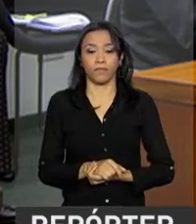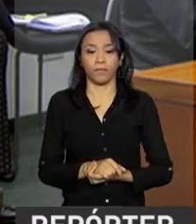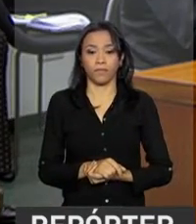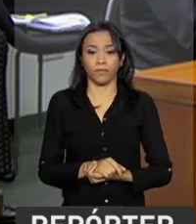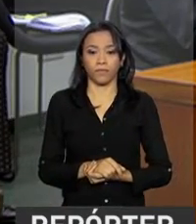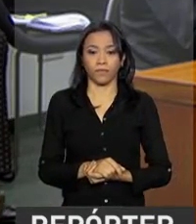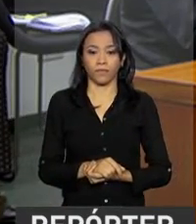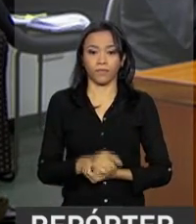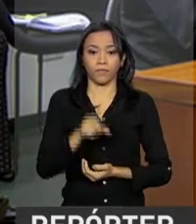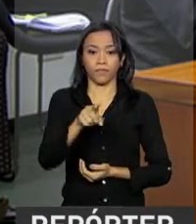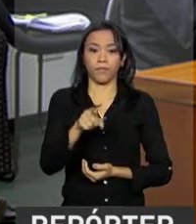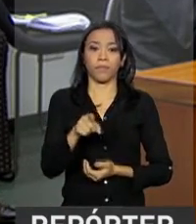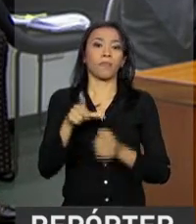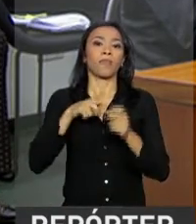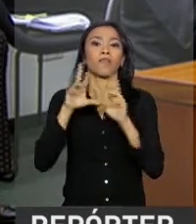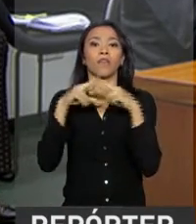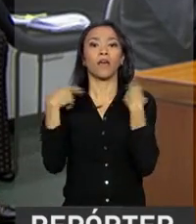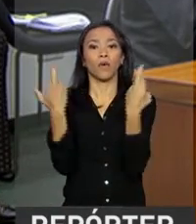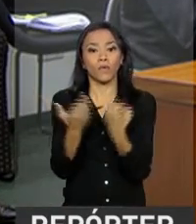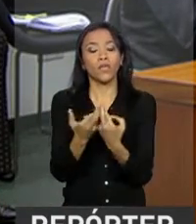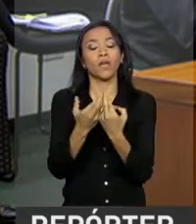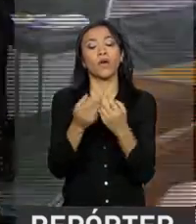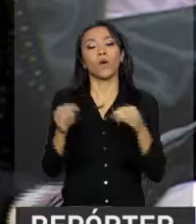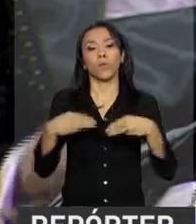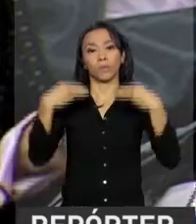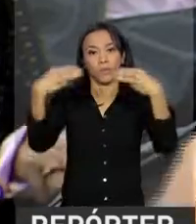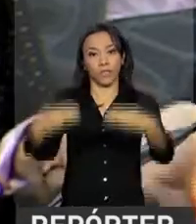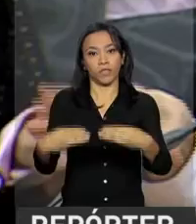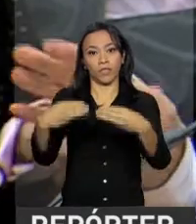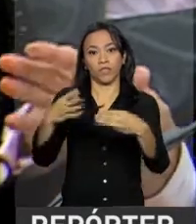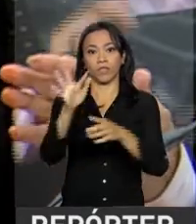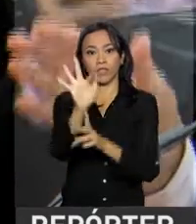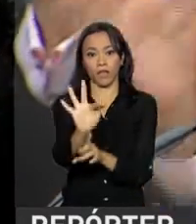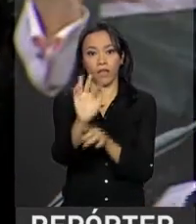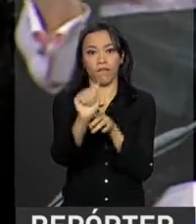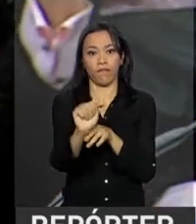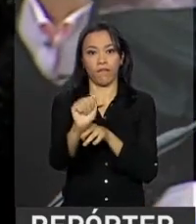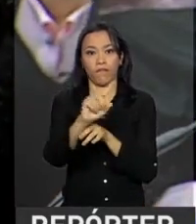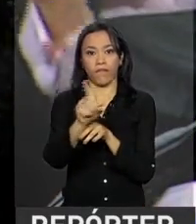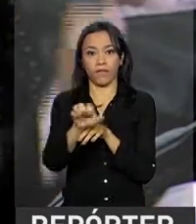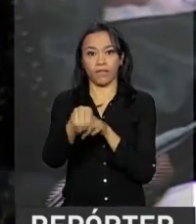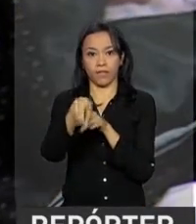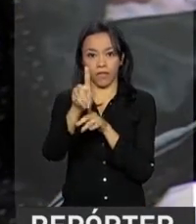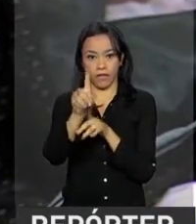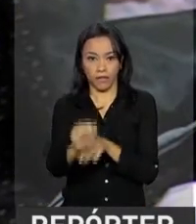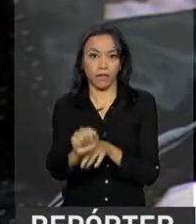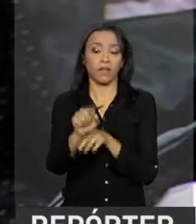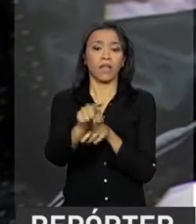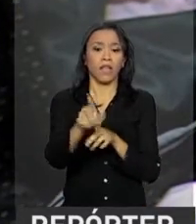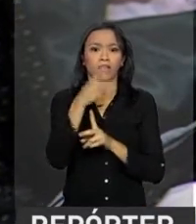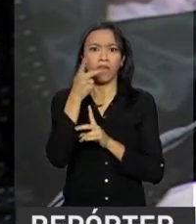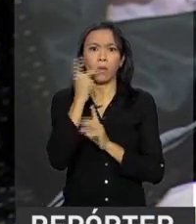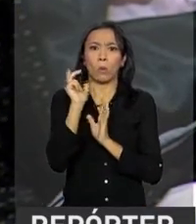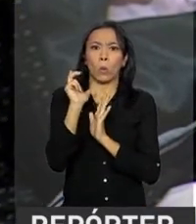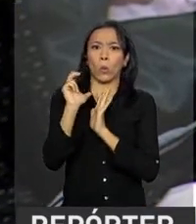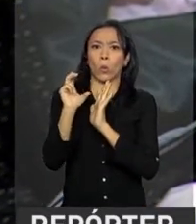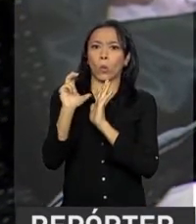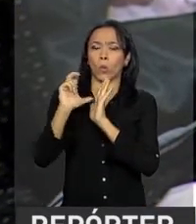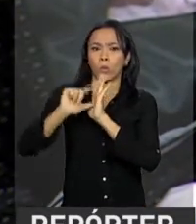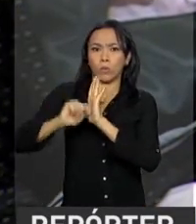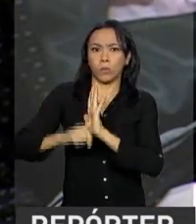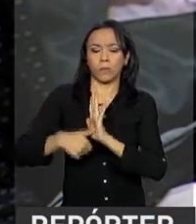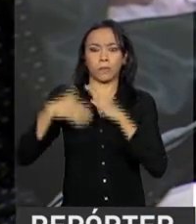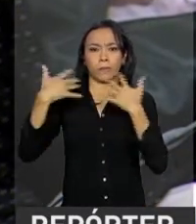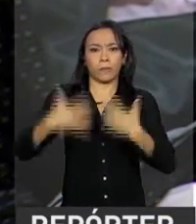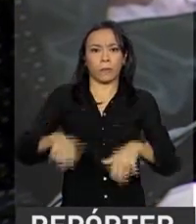que é o parâmetro. Na audiência pública, o ministro da Fazenda destacou aos deputados que a recessão atual é a maior da história do país